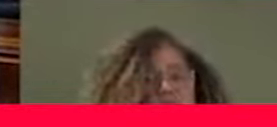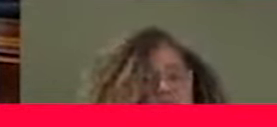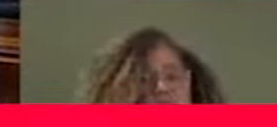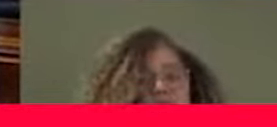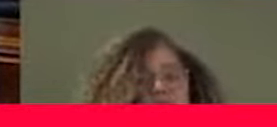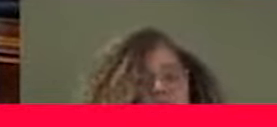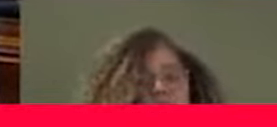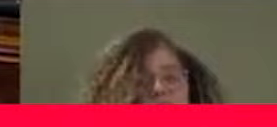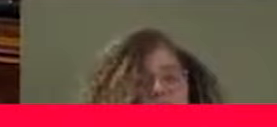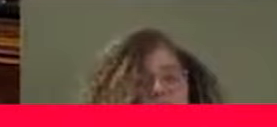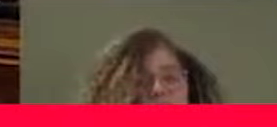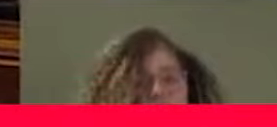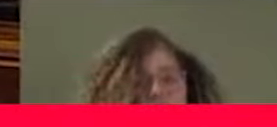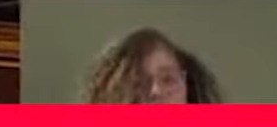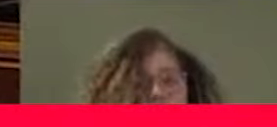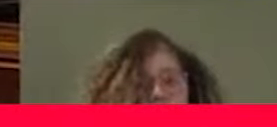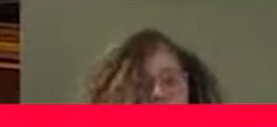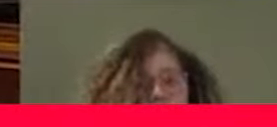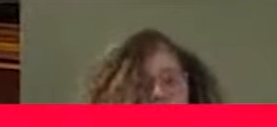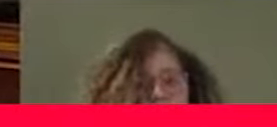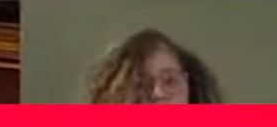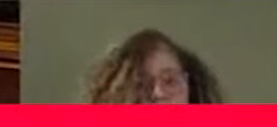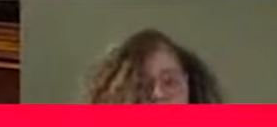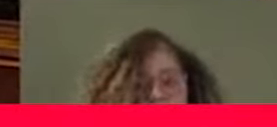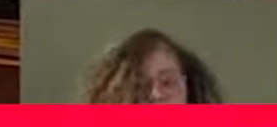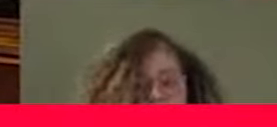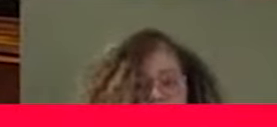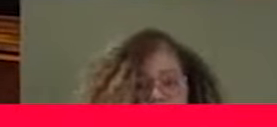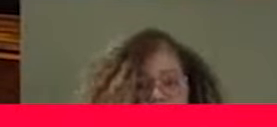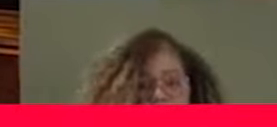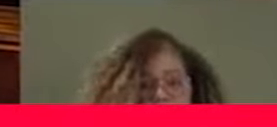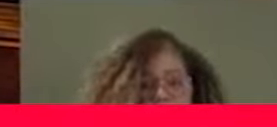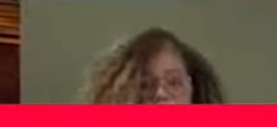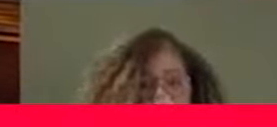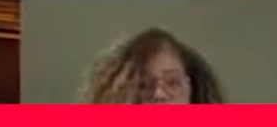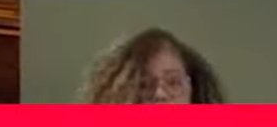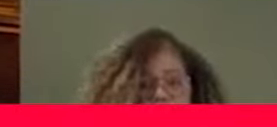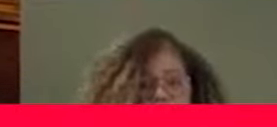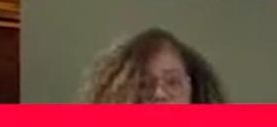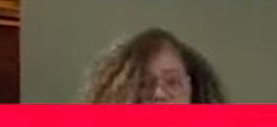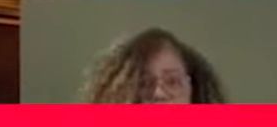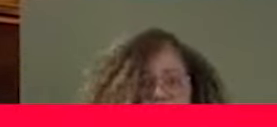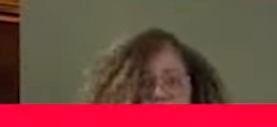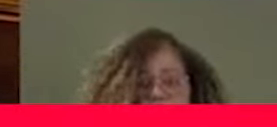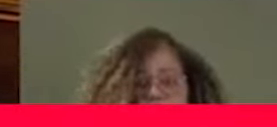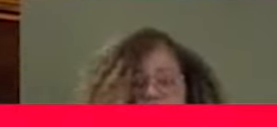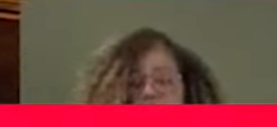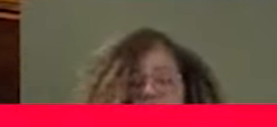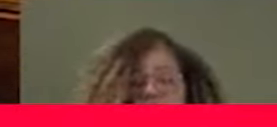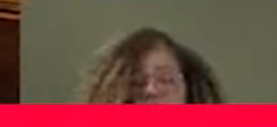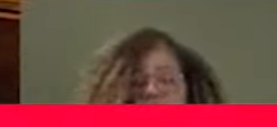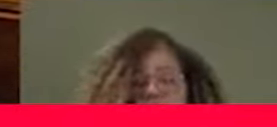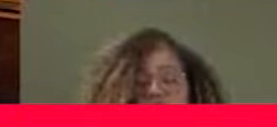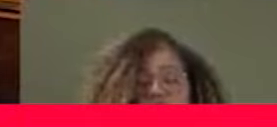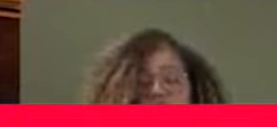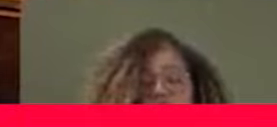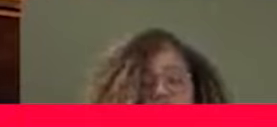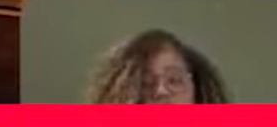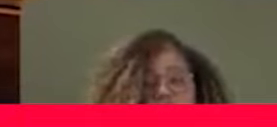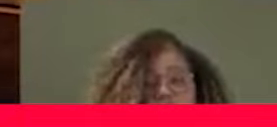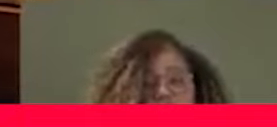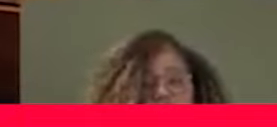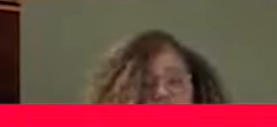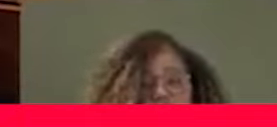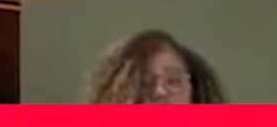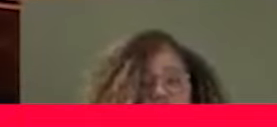pedindo alguém para passar em frente à casa dele porque já fazia horas que ele não conseguia falar com as filhas e com a esposa